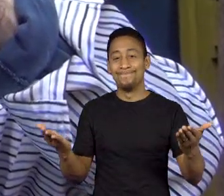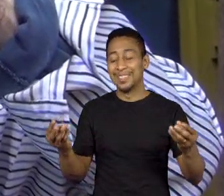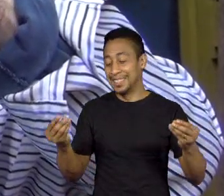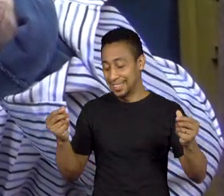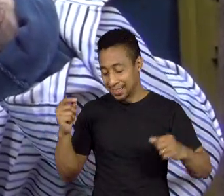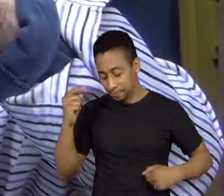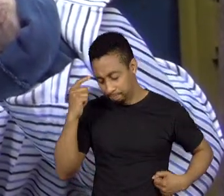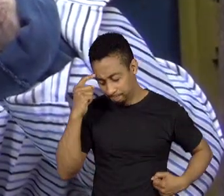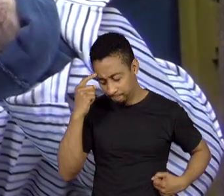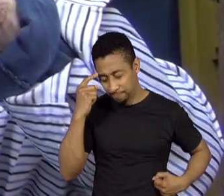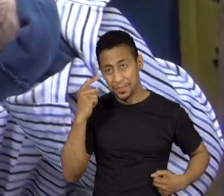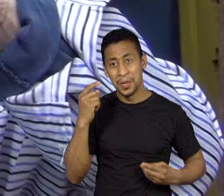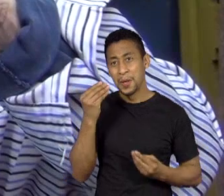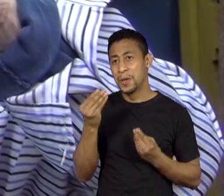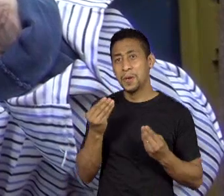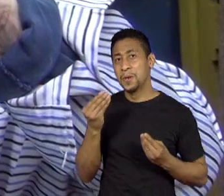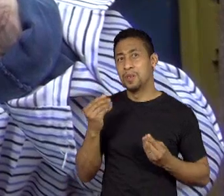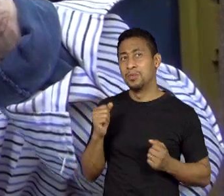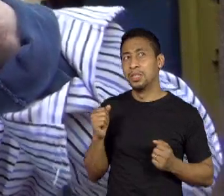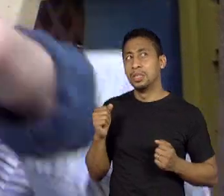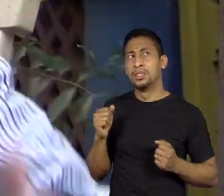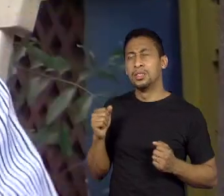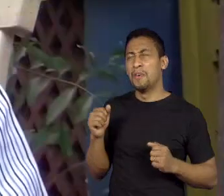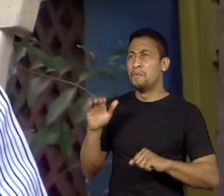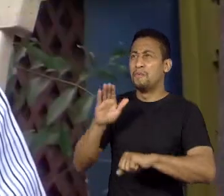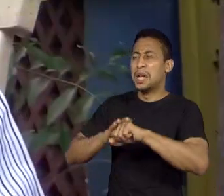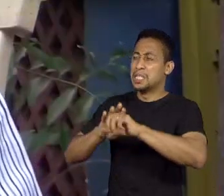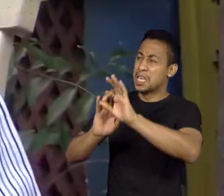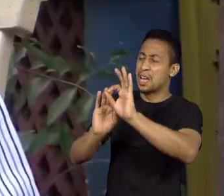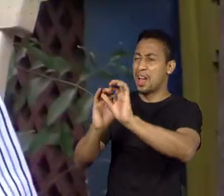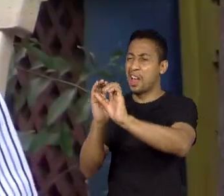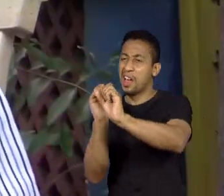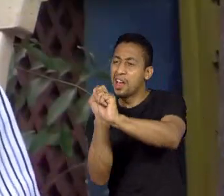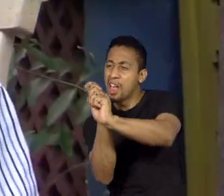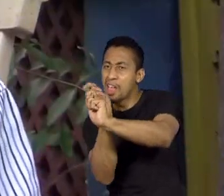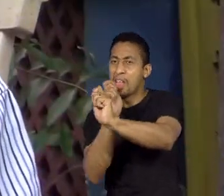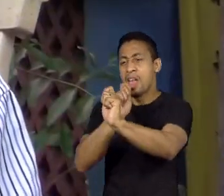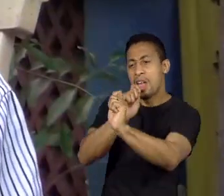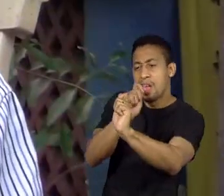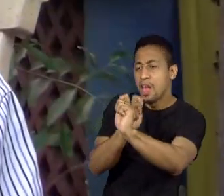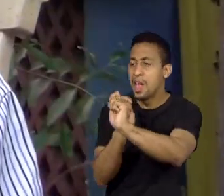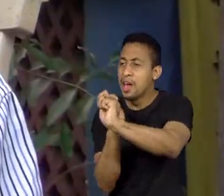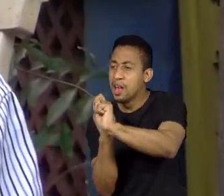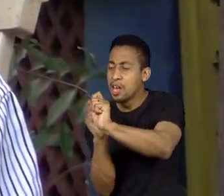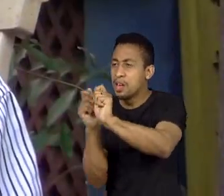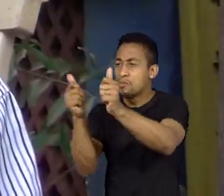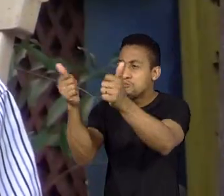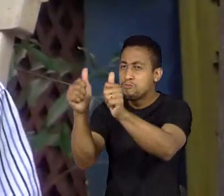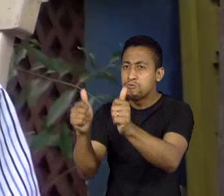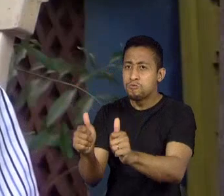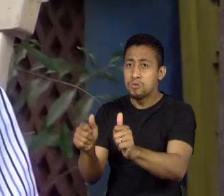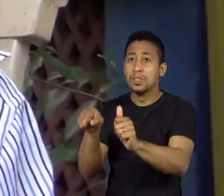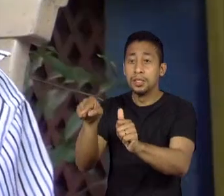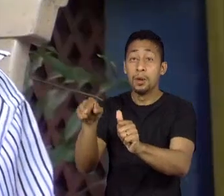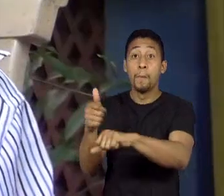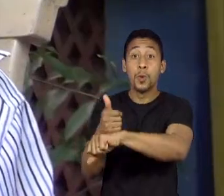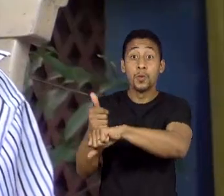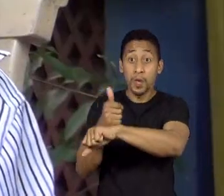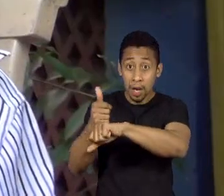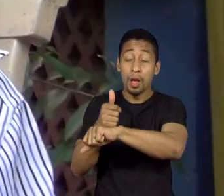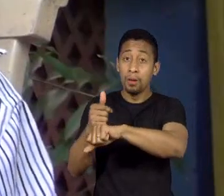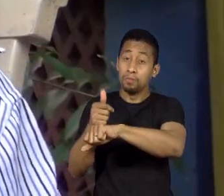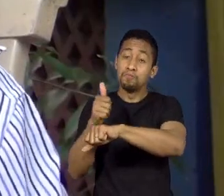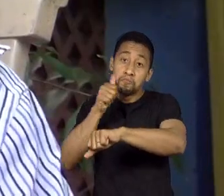como se chama? Ela fazia cerâmica, uma escultora, que também fazia teatro de bonecos. E aí